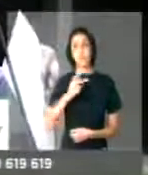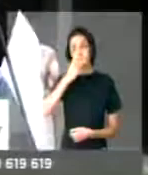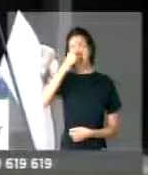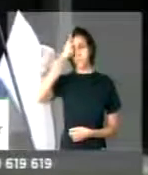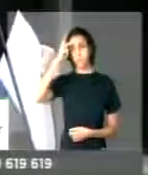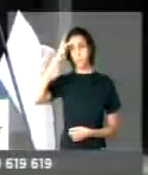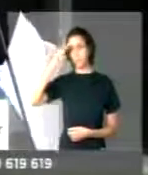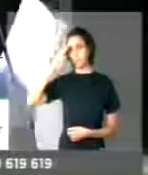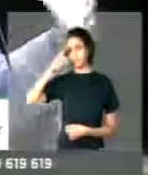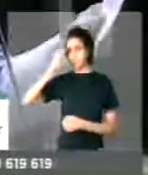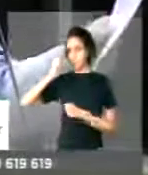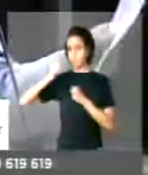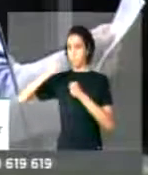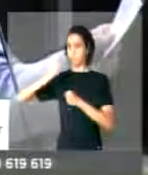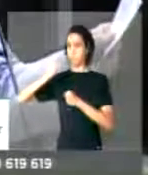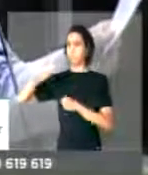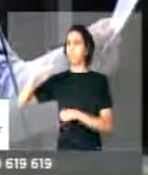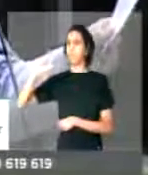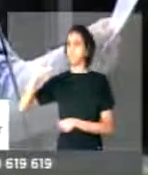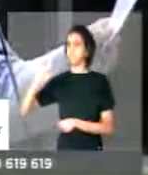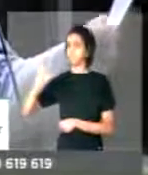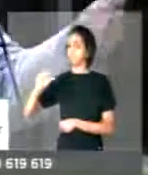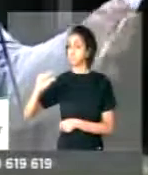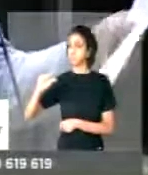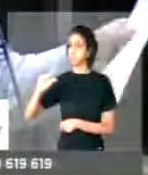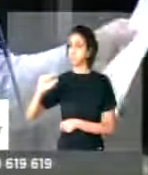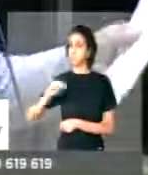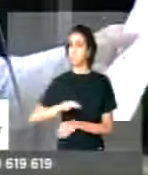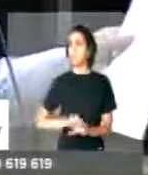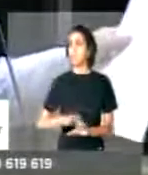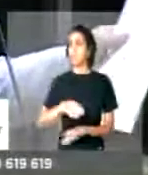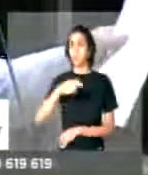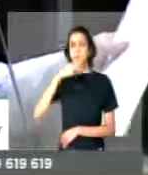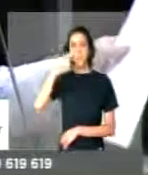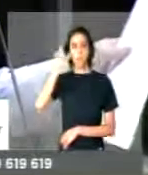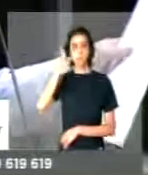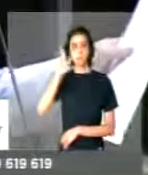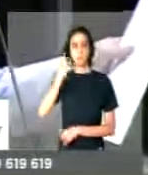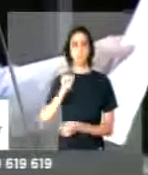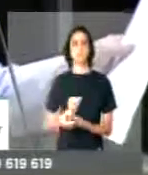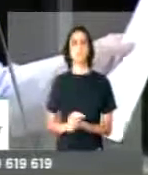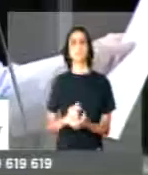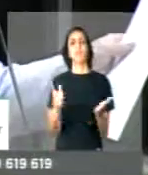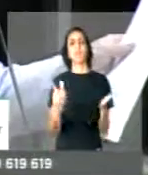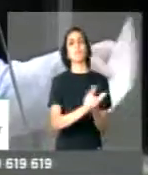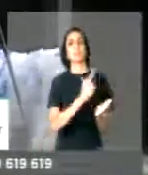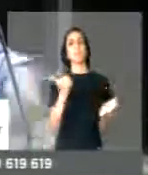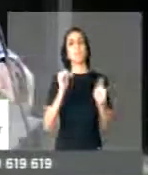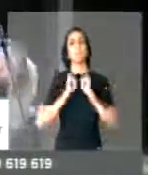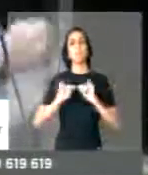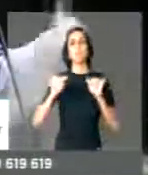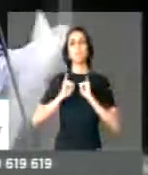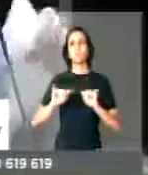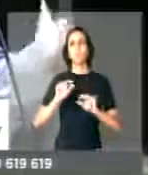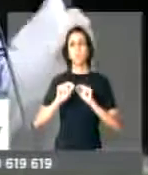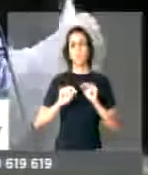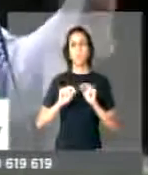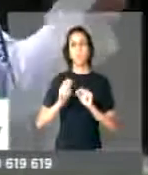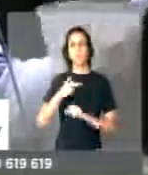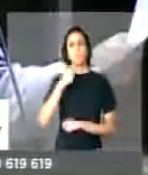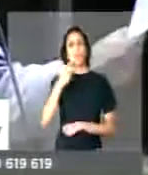poderosa. Ainda ontem o Estadão publicava uma matéria que, quando se fala em